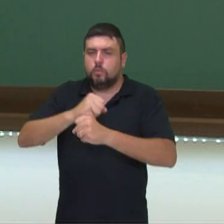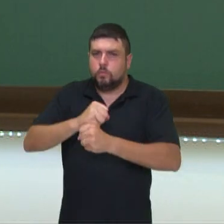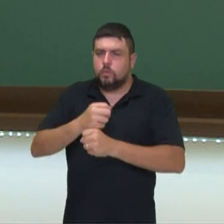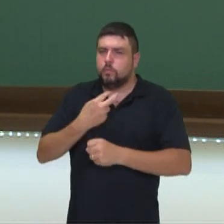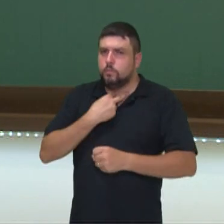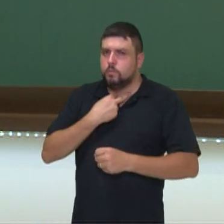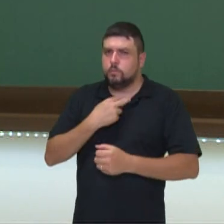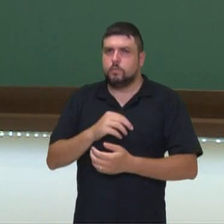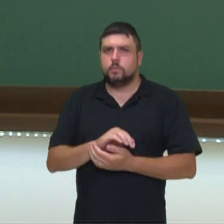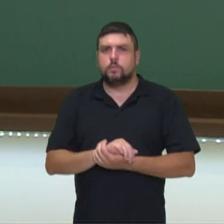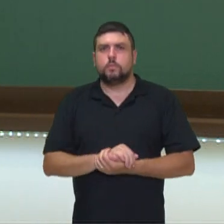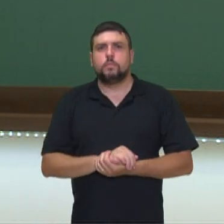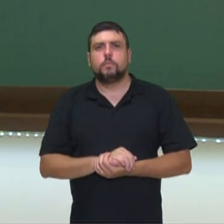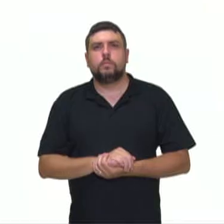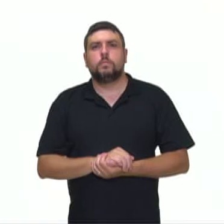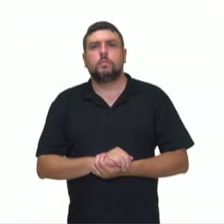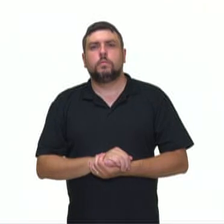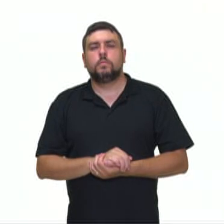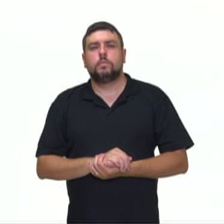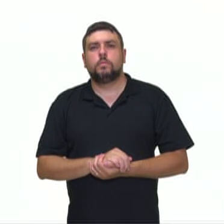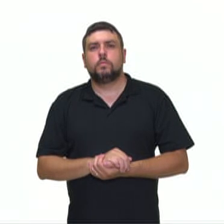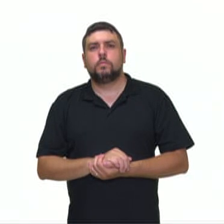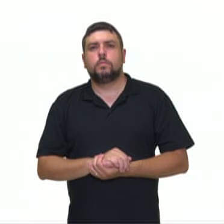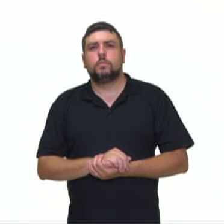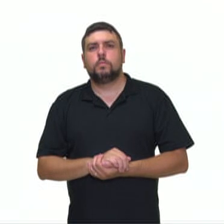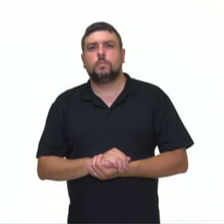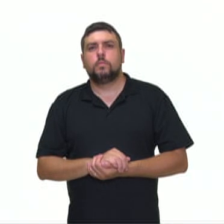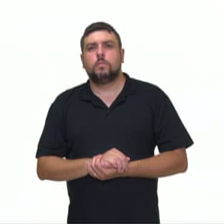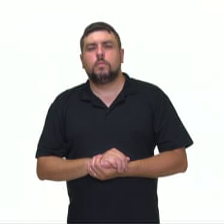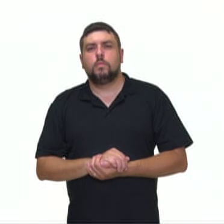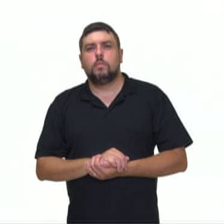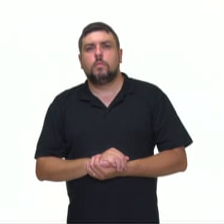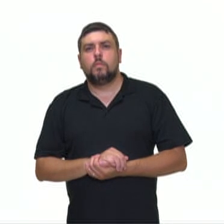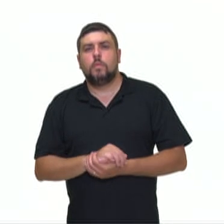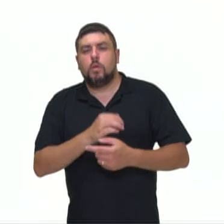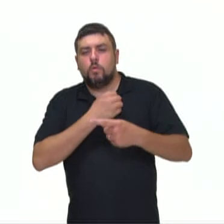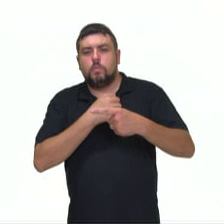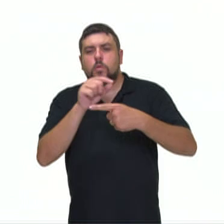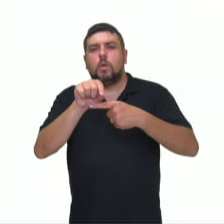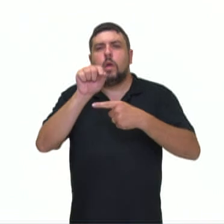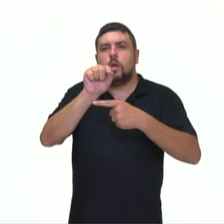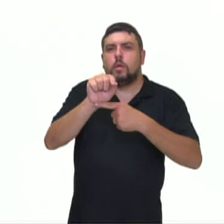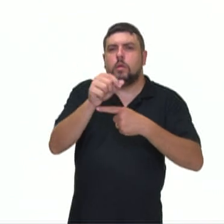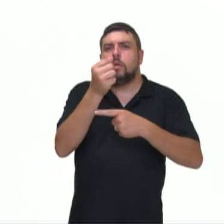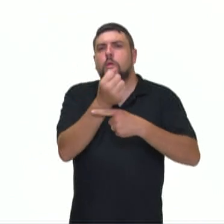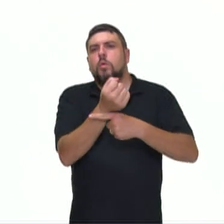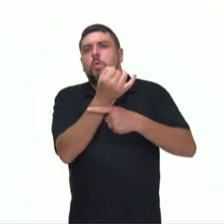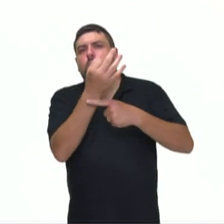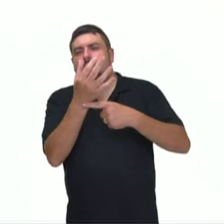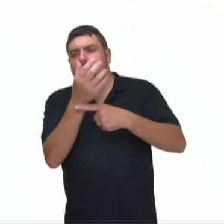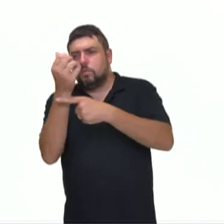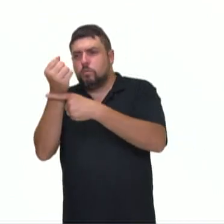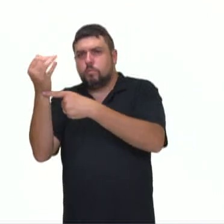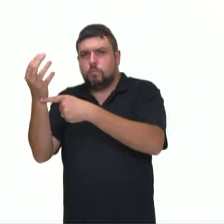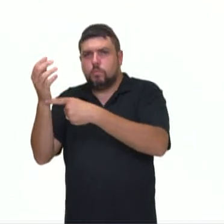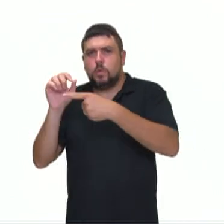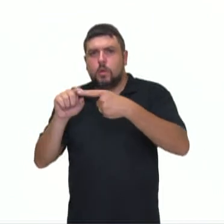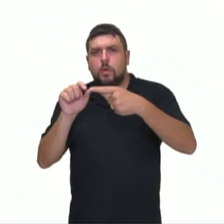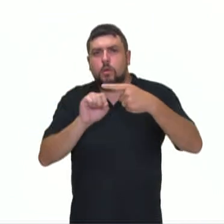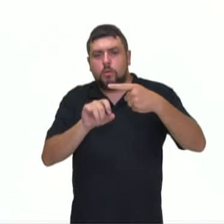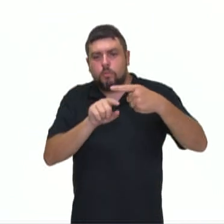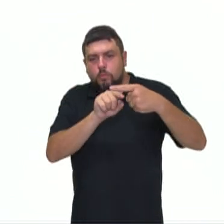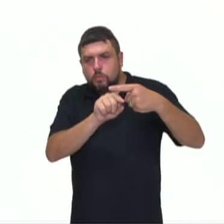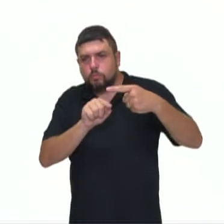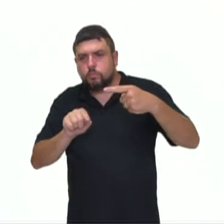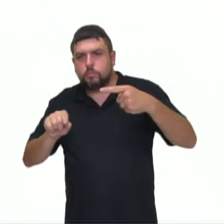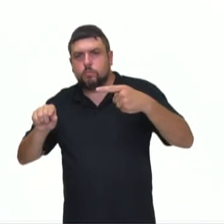Tá? Os numeradores são quantidades de pedaços. Podemos somar ou subtrair somente se os pedaços forem do mesmo tamanho. Por isso a necessidade